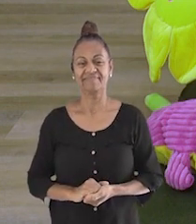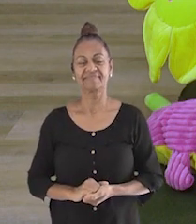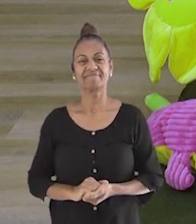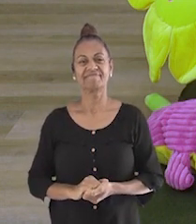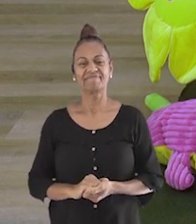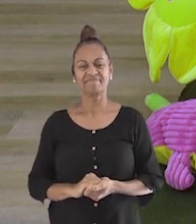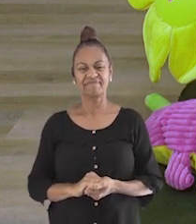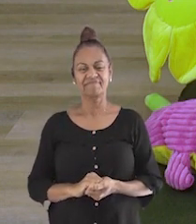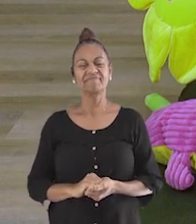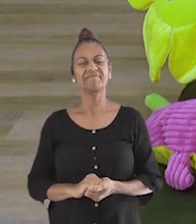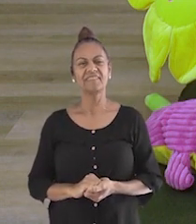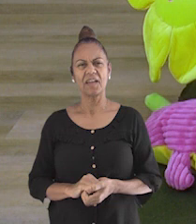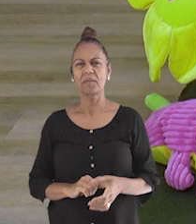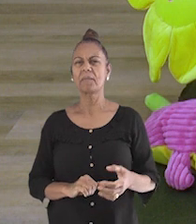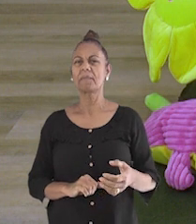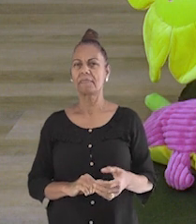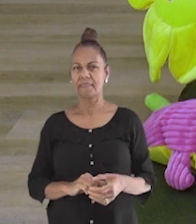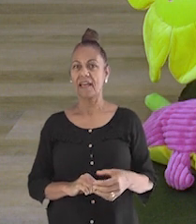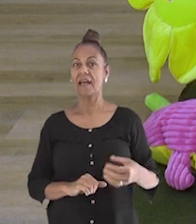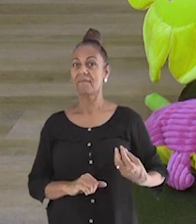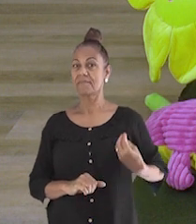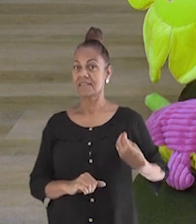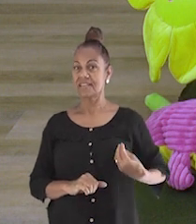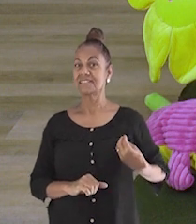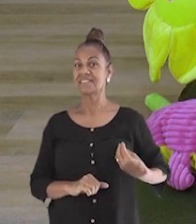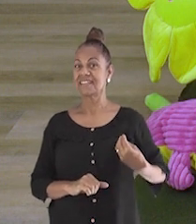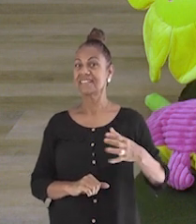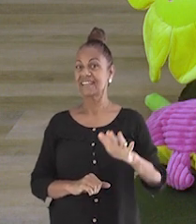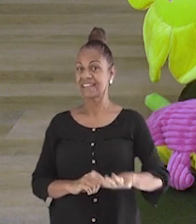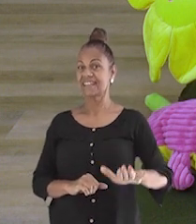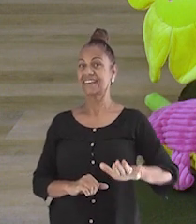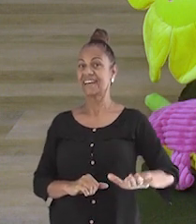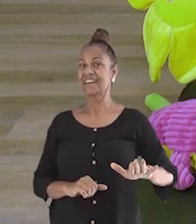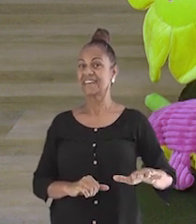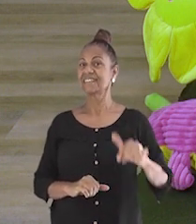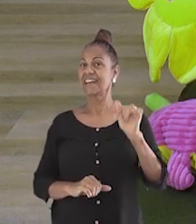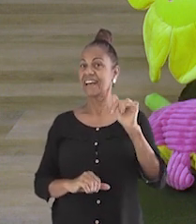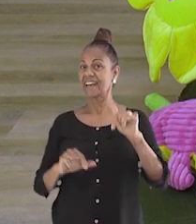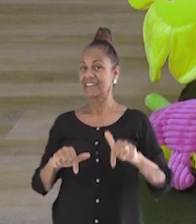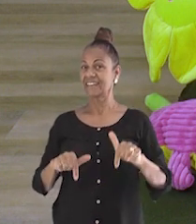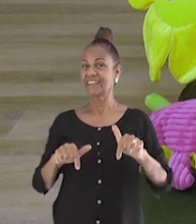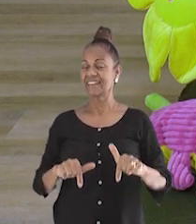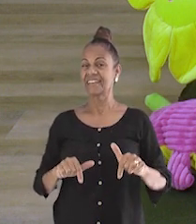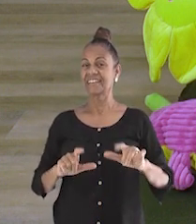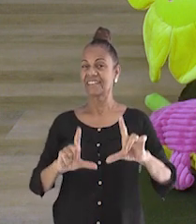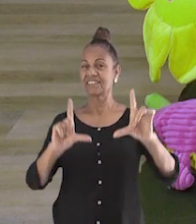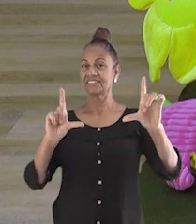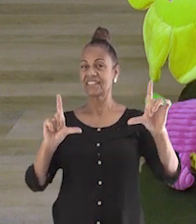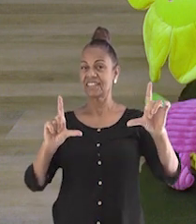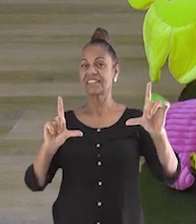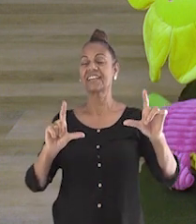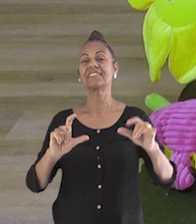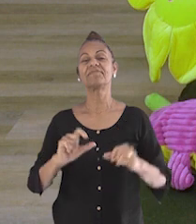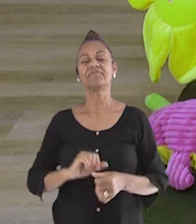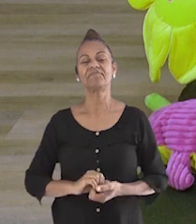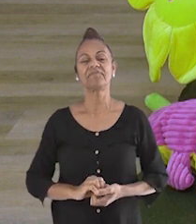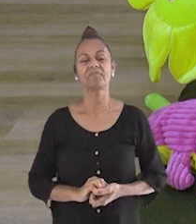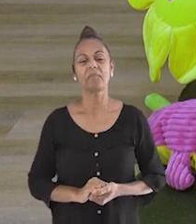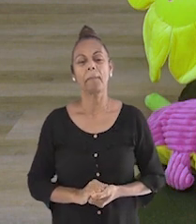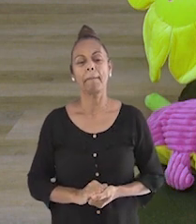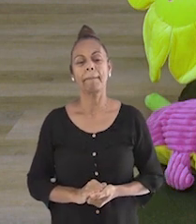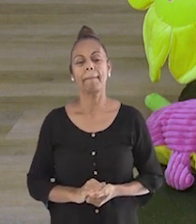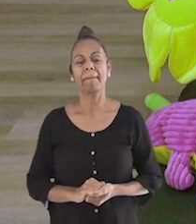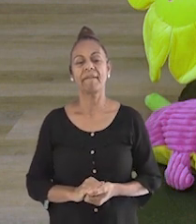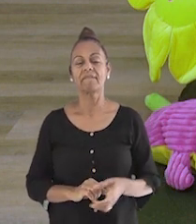Aponte o celular para o QR Code que está aparecendo aí na sua tela e registre a presença da